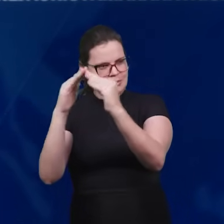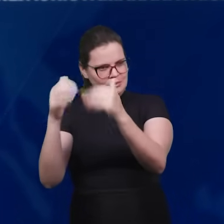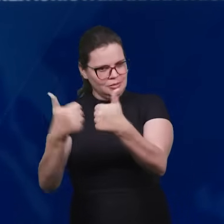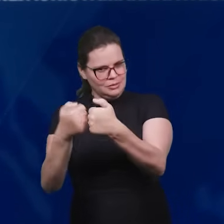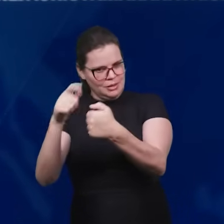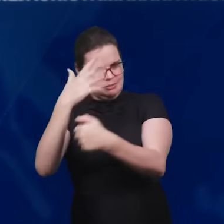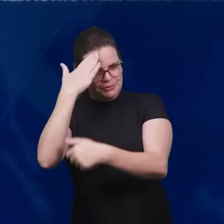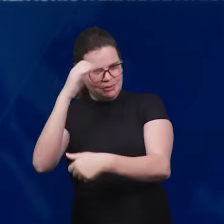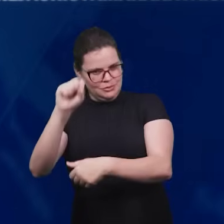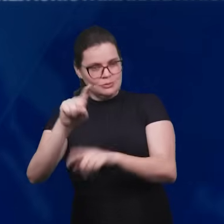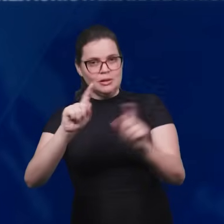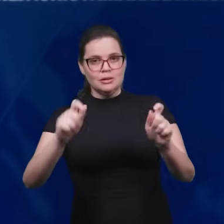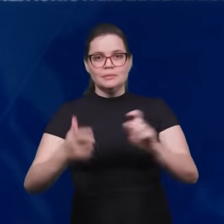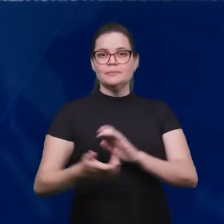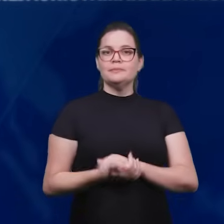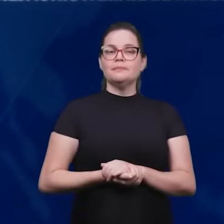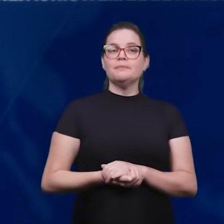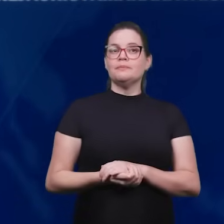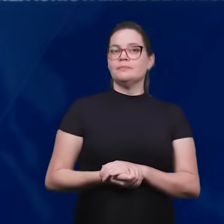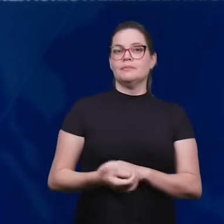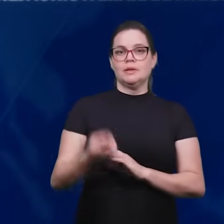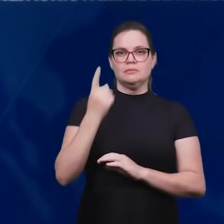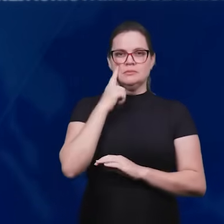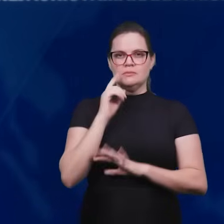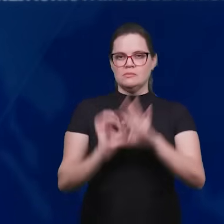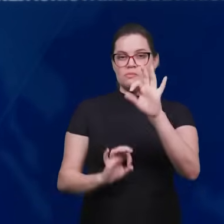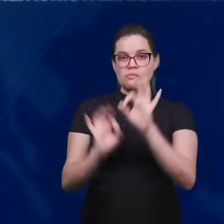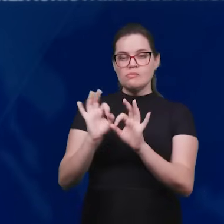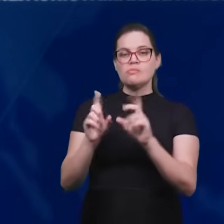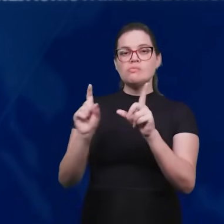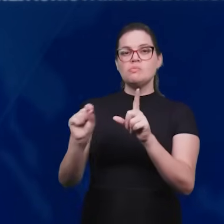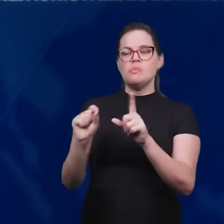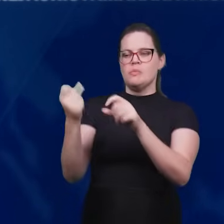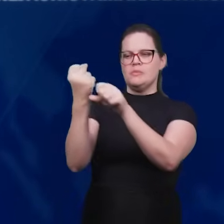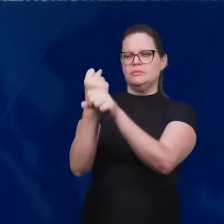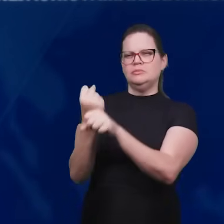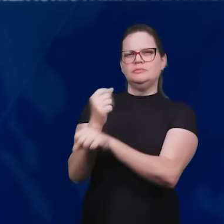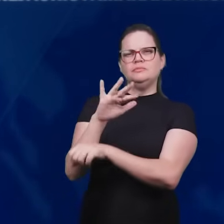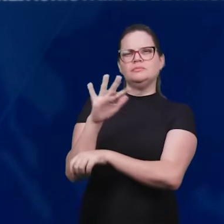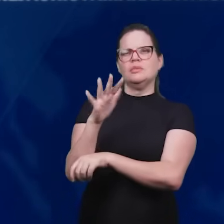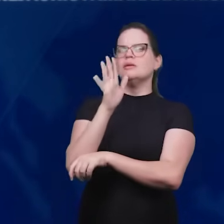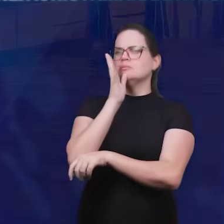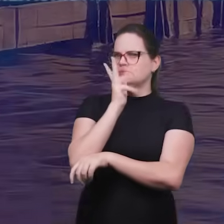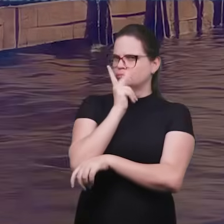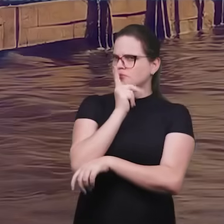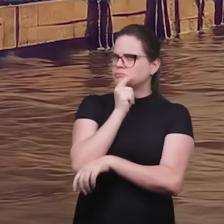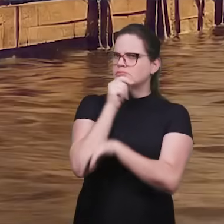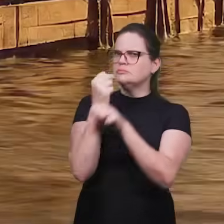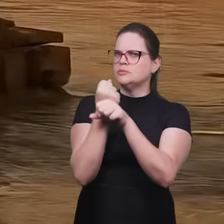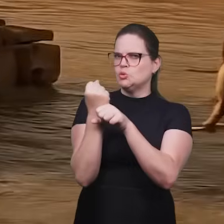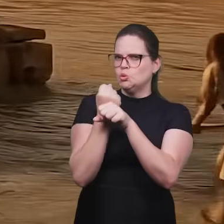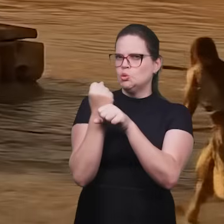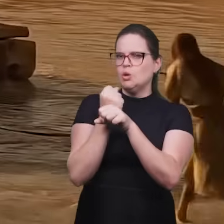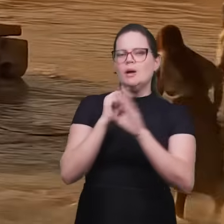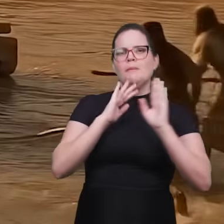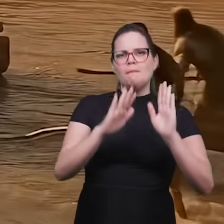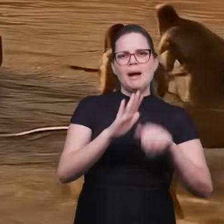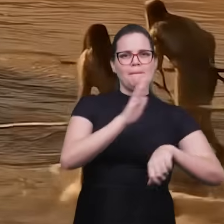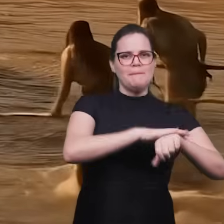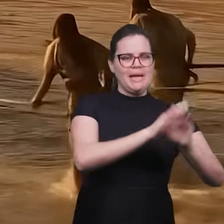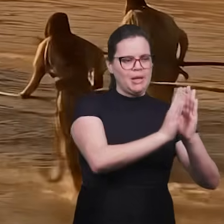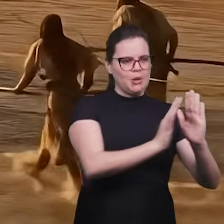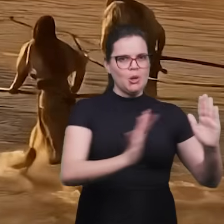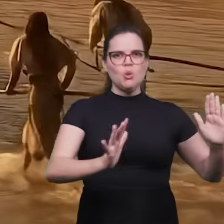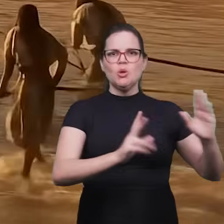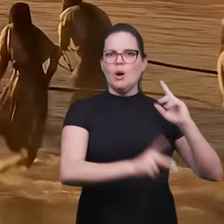Porque durante a obra que foi feita, e foi uma obra que durou muitos anos, o povo trouxe